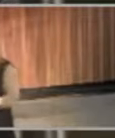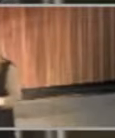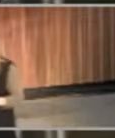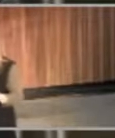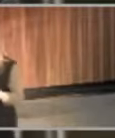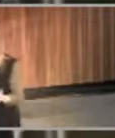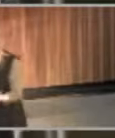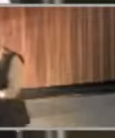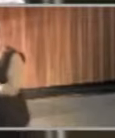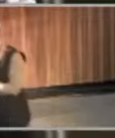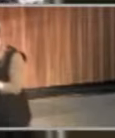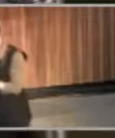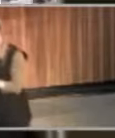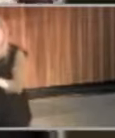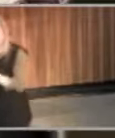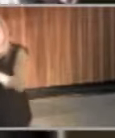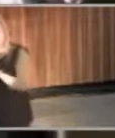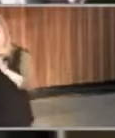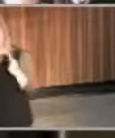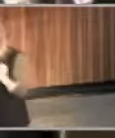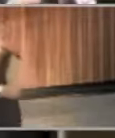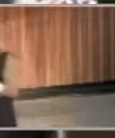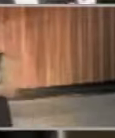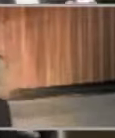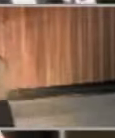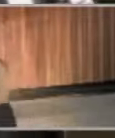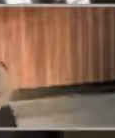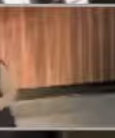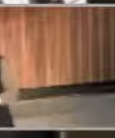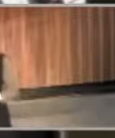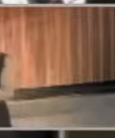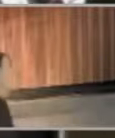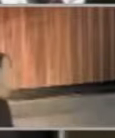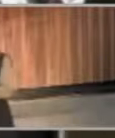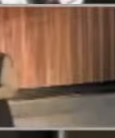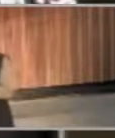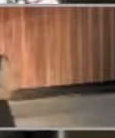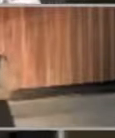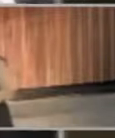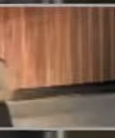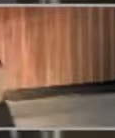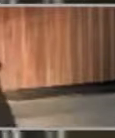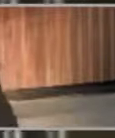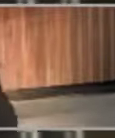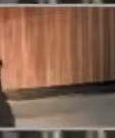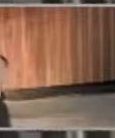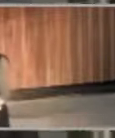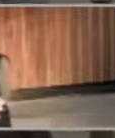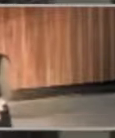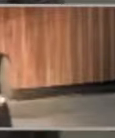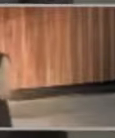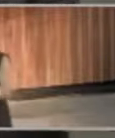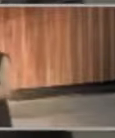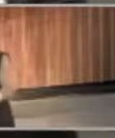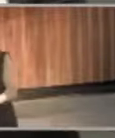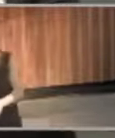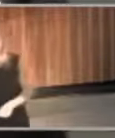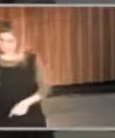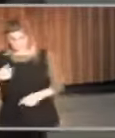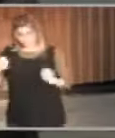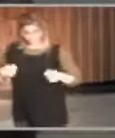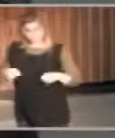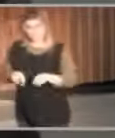param para fazer a sua devocional junto com a família é claro que eu preciso ter meu tempo sozinho